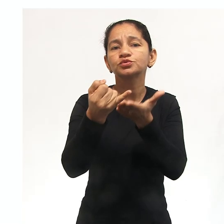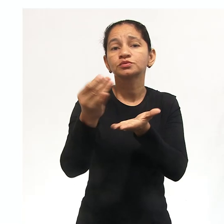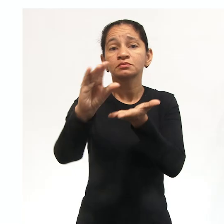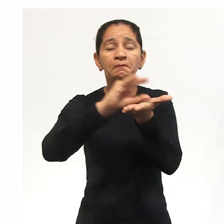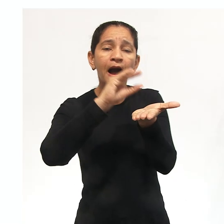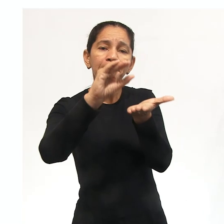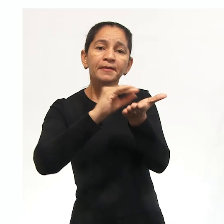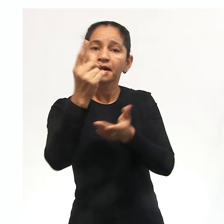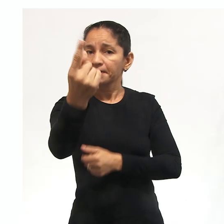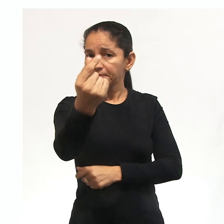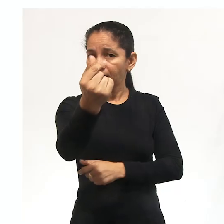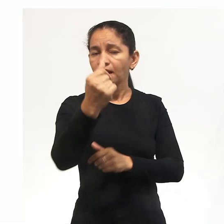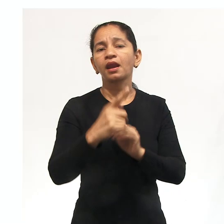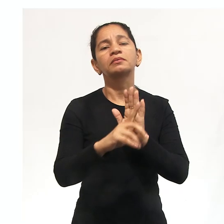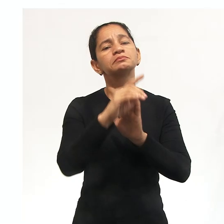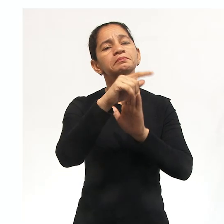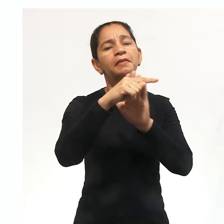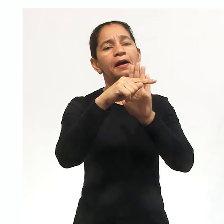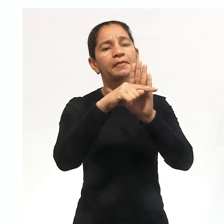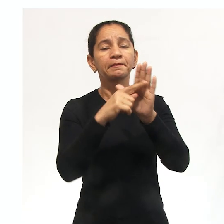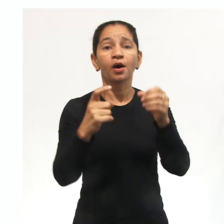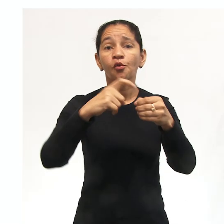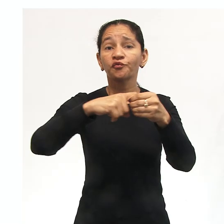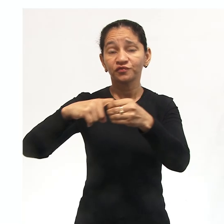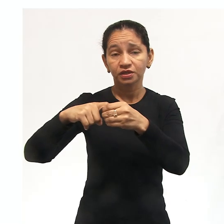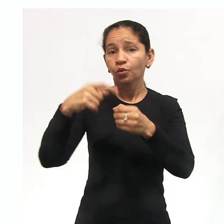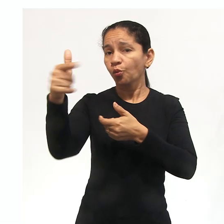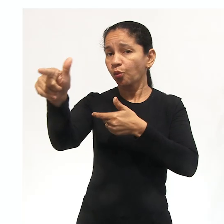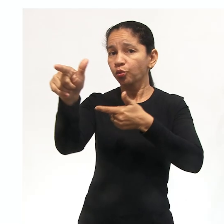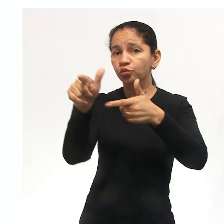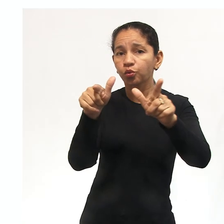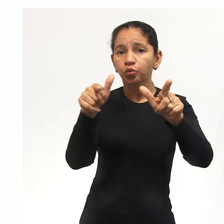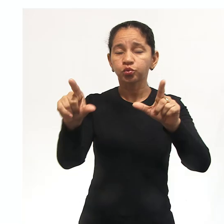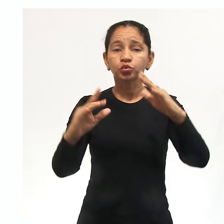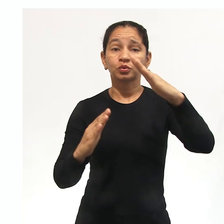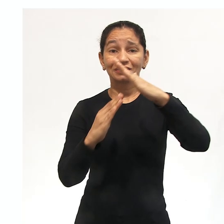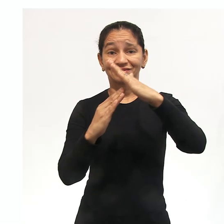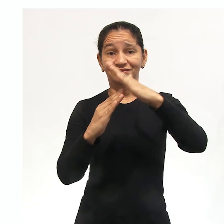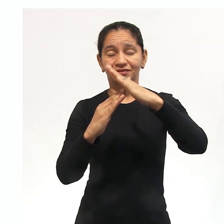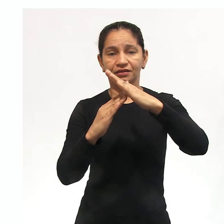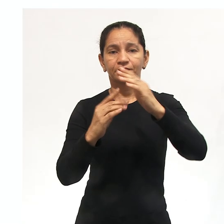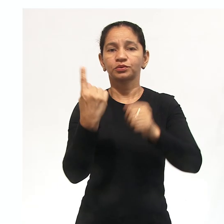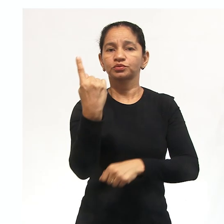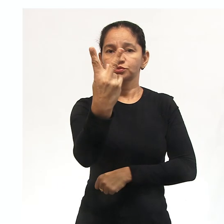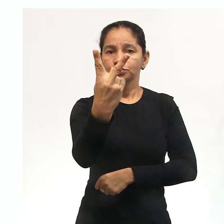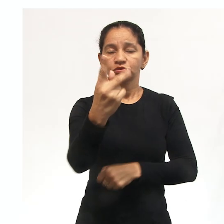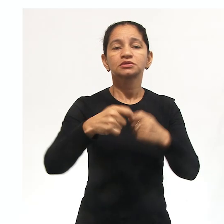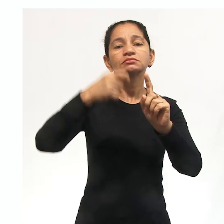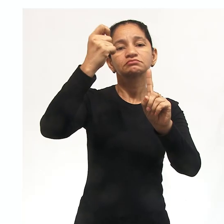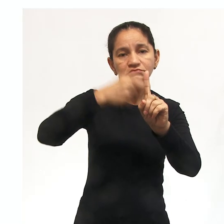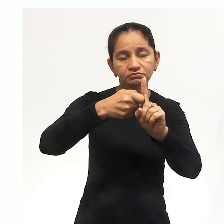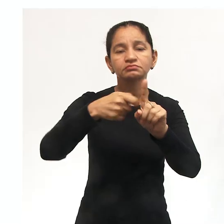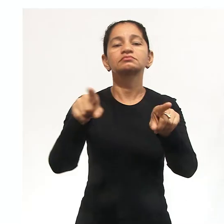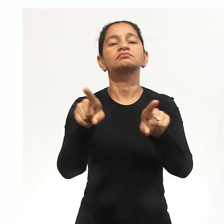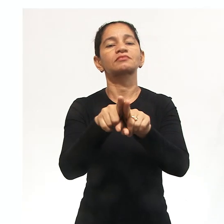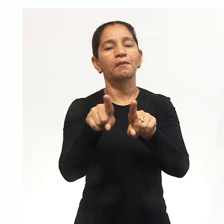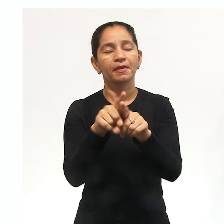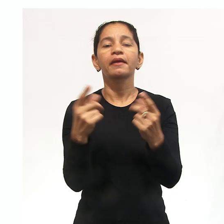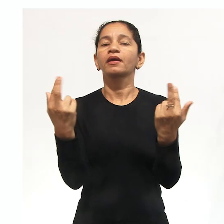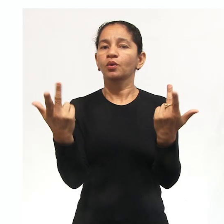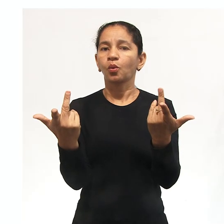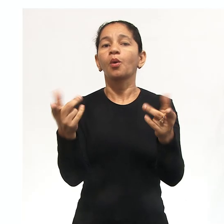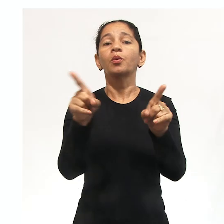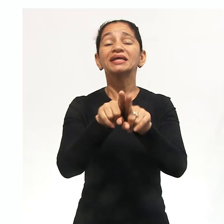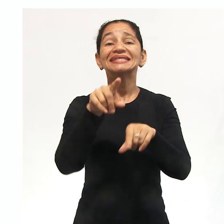controlar os saldos da ata, as vinculações, o período de vigência e também eventuais